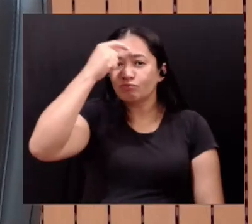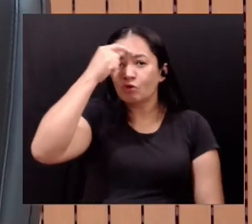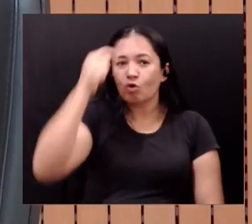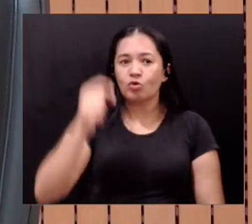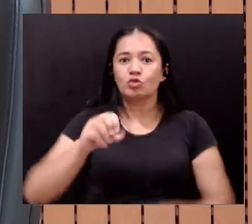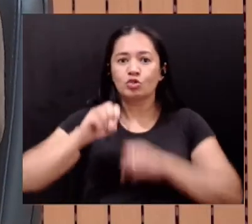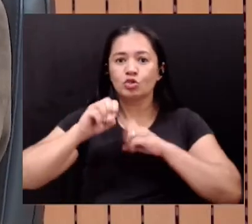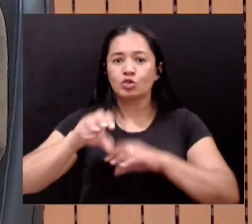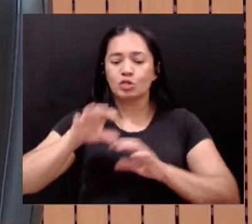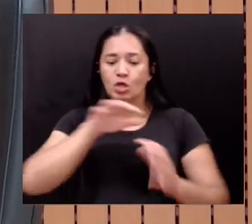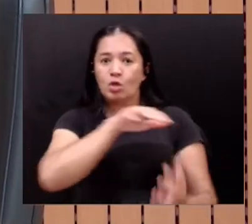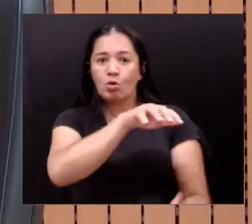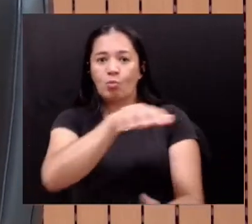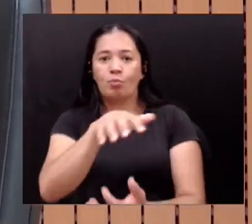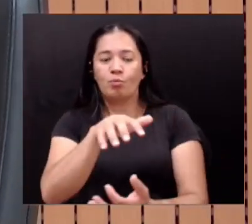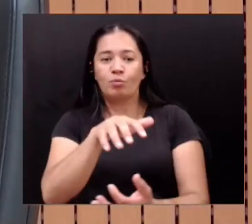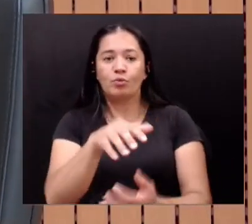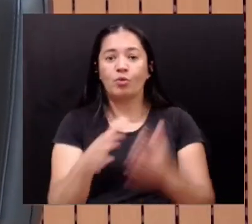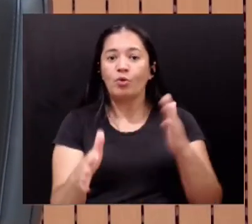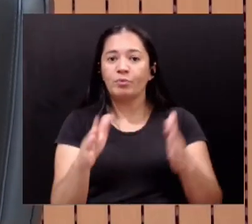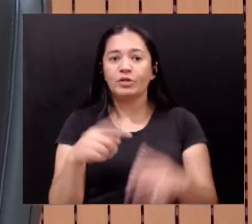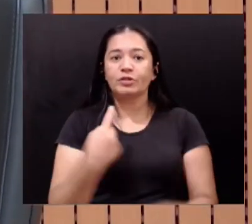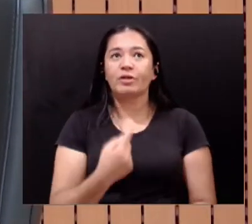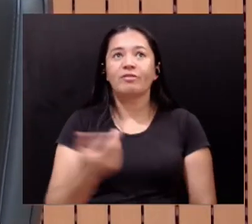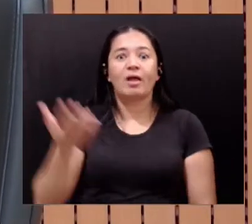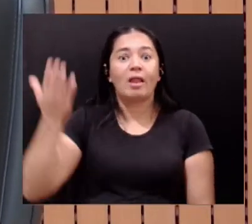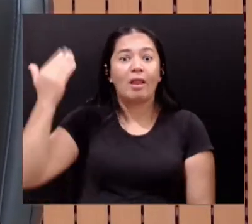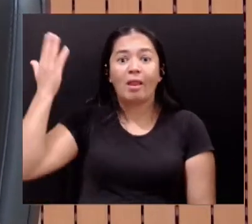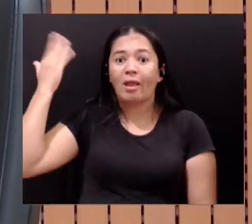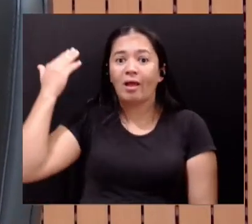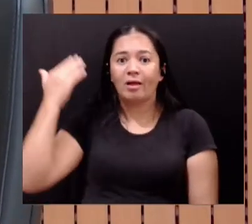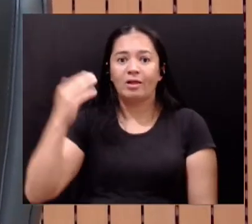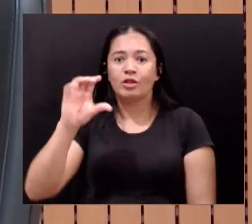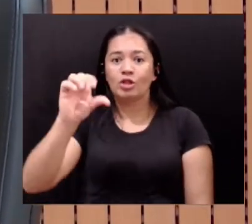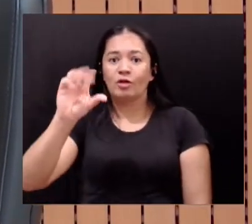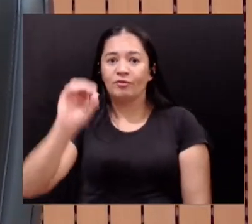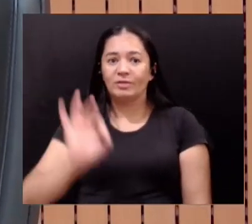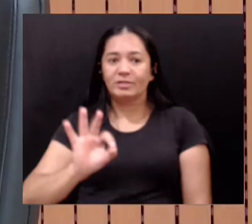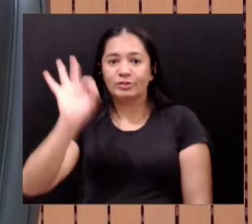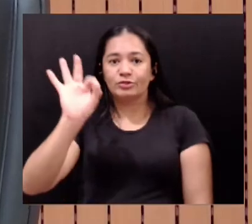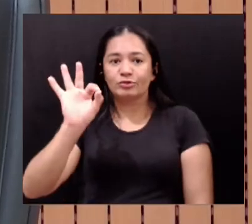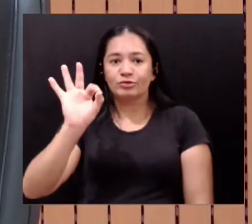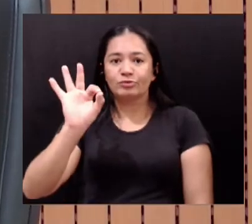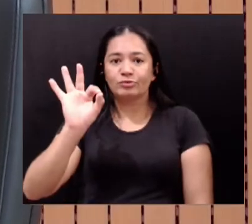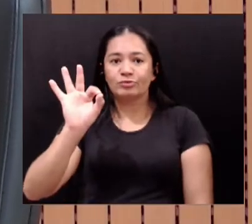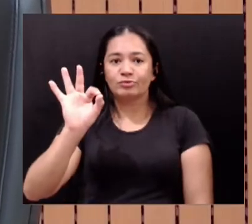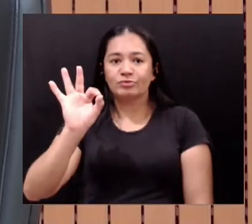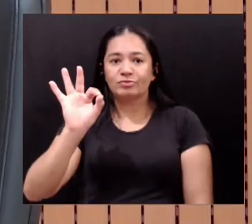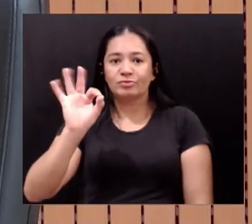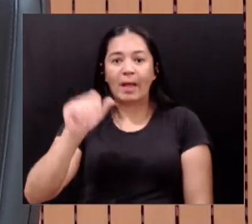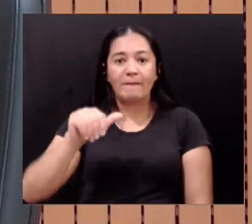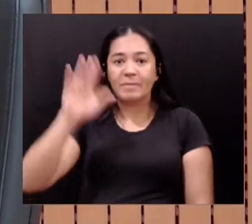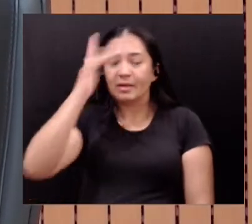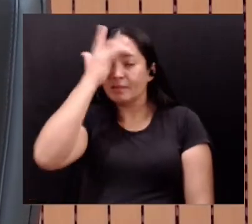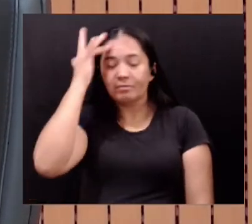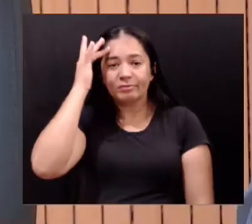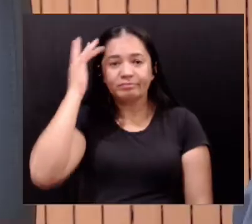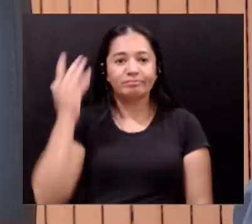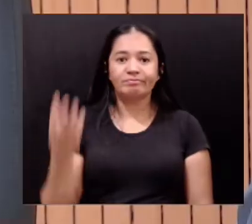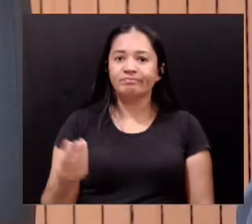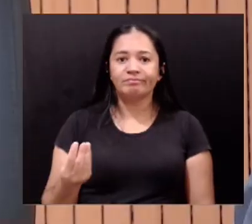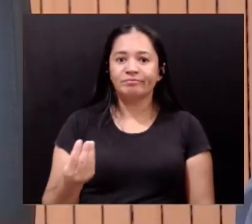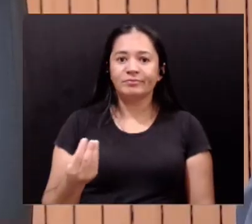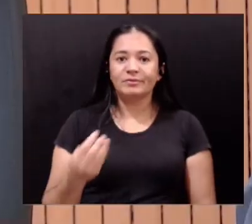numa época que a gente está falando de que 90% a mais das pessoas não eram